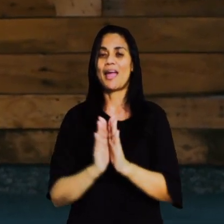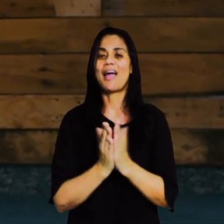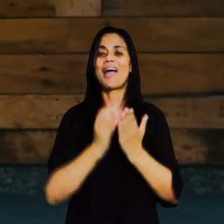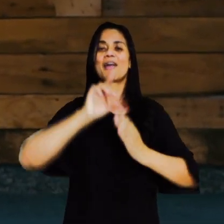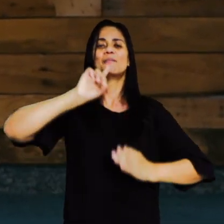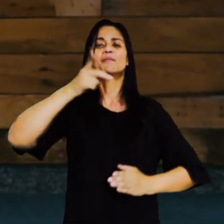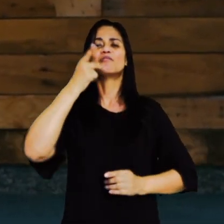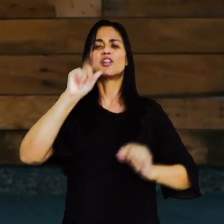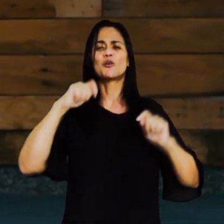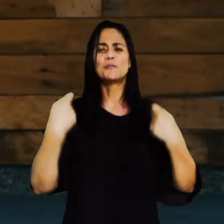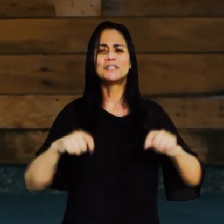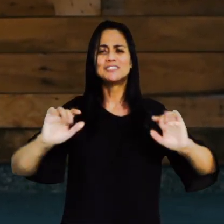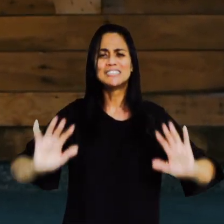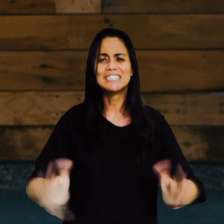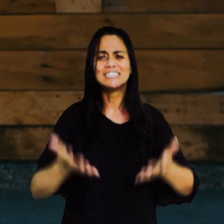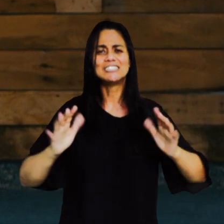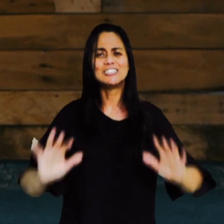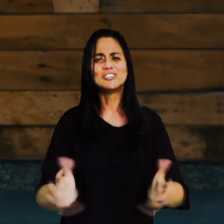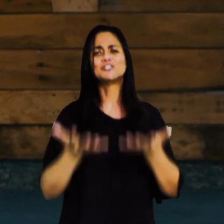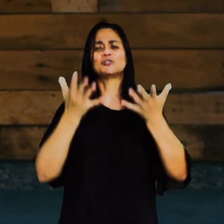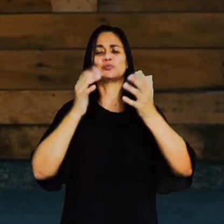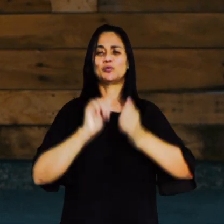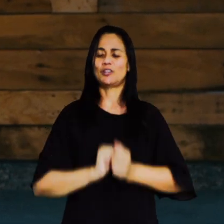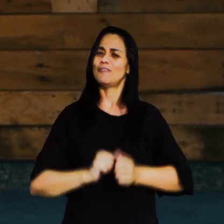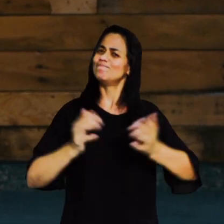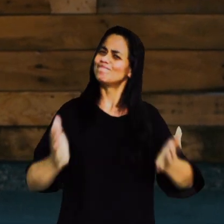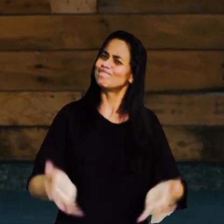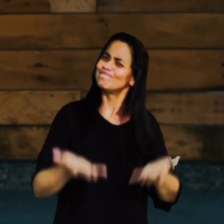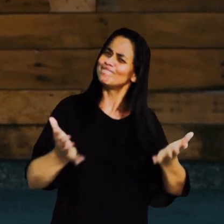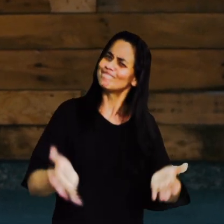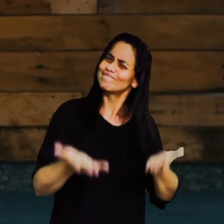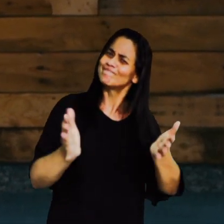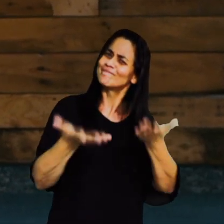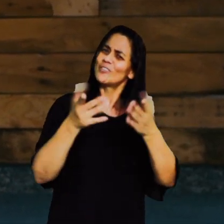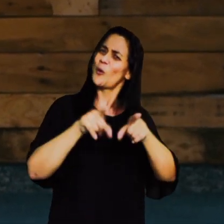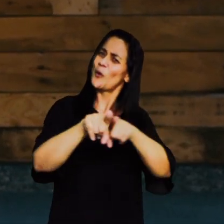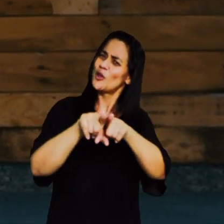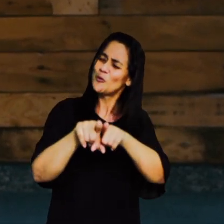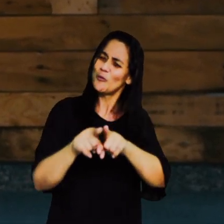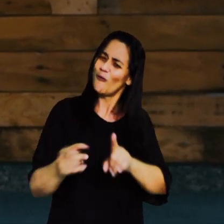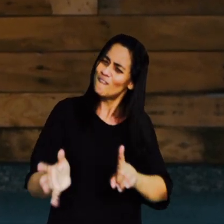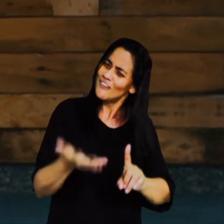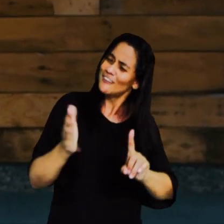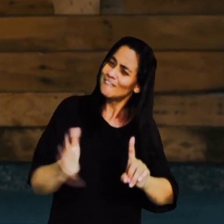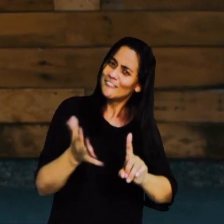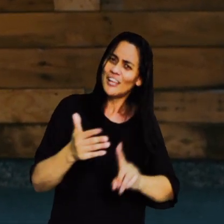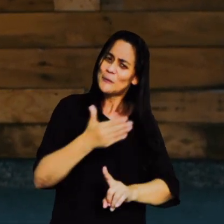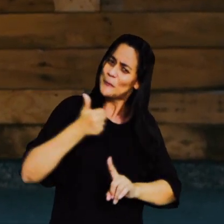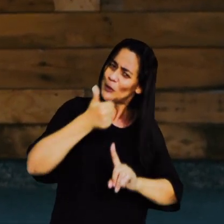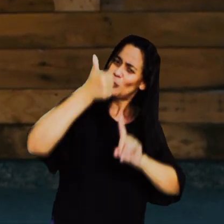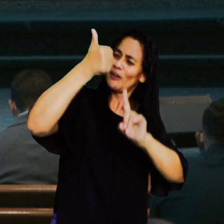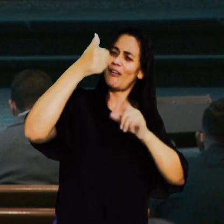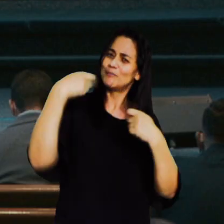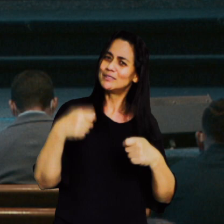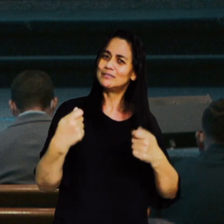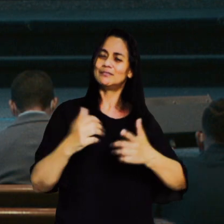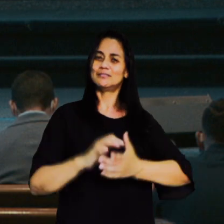estimular. Você tem que estimular o seu irmão a melhorar.